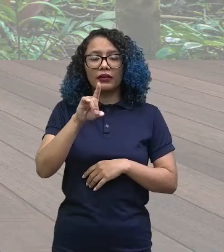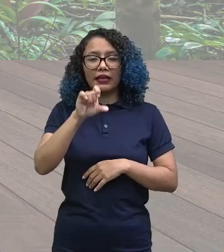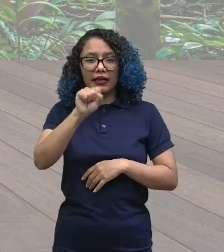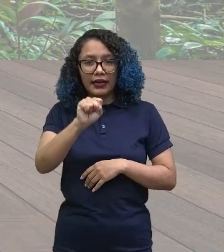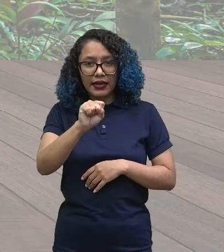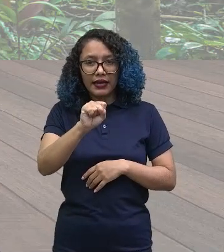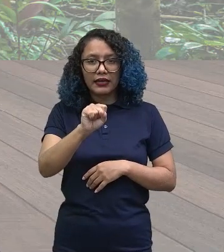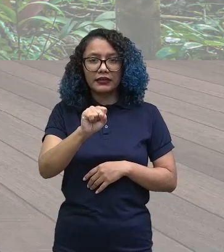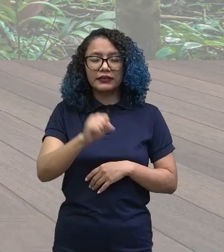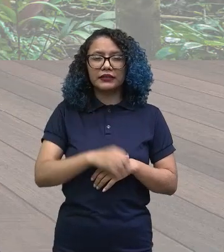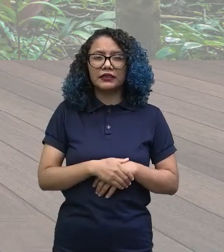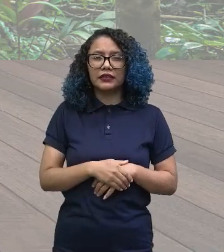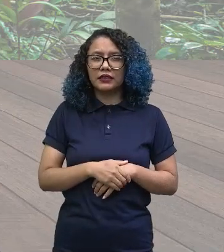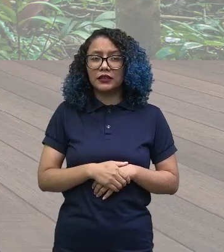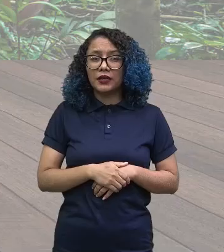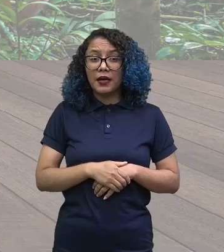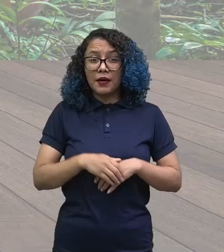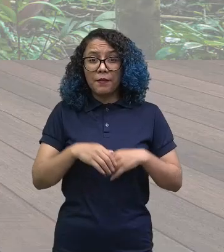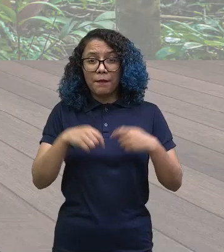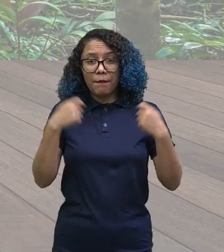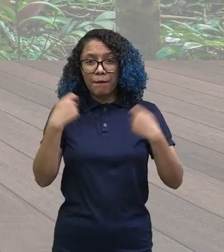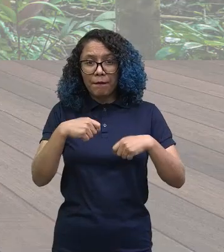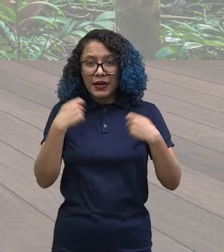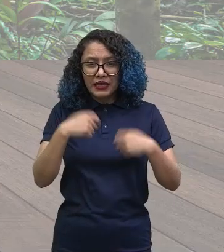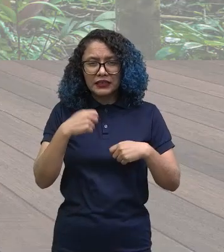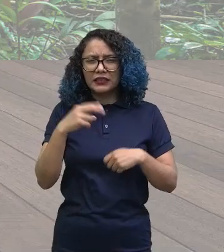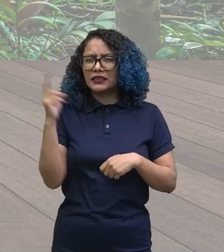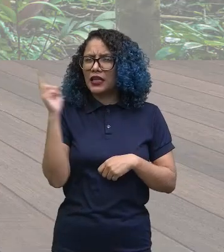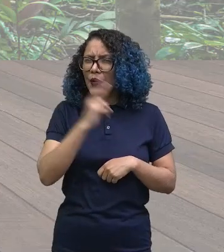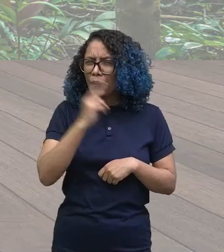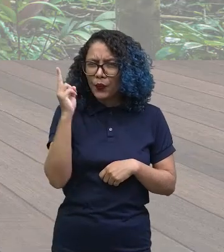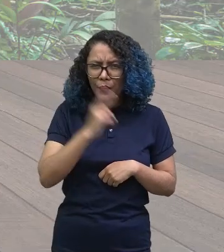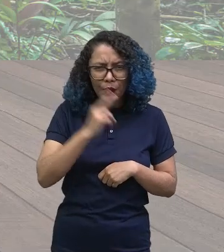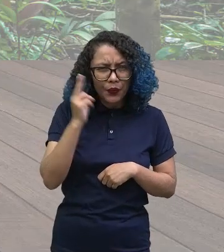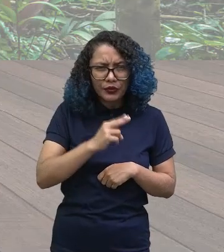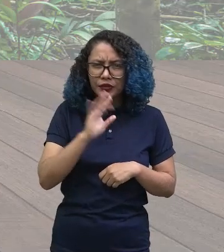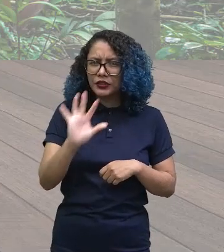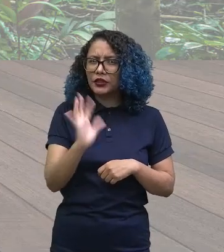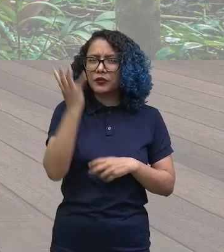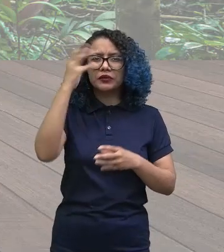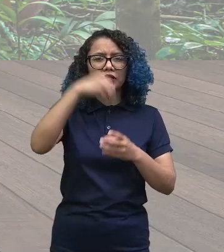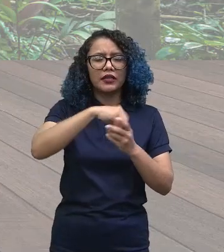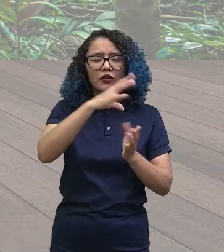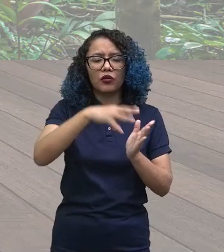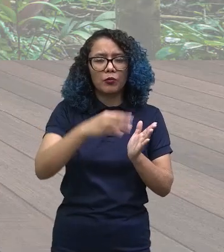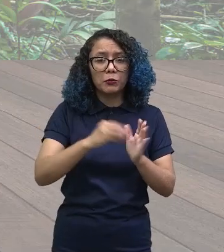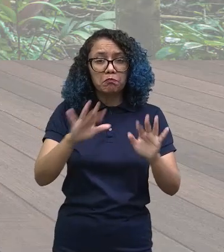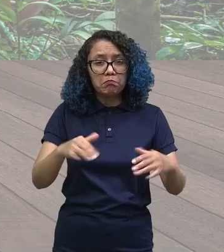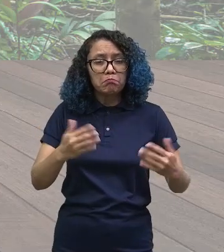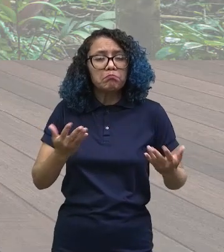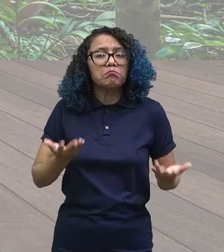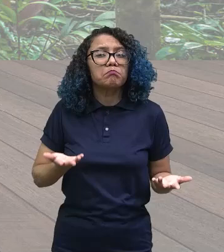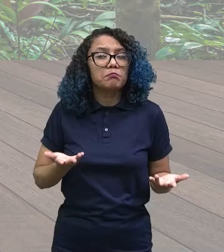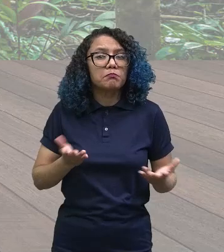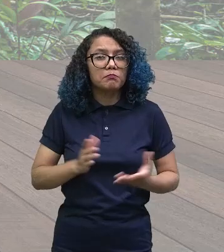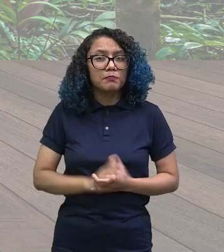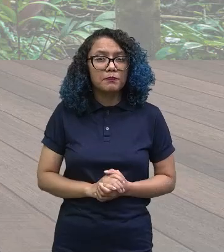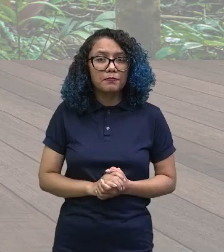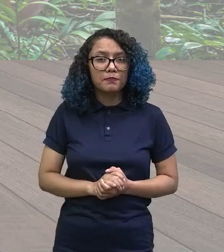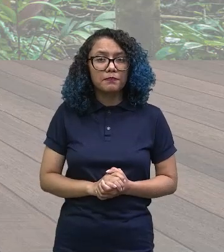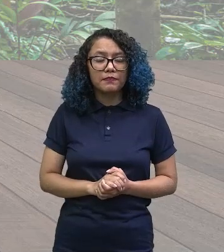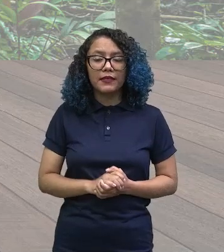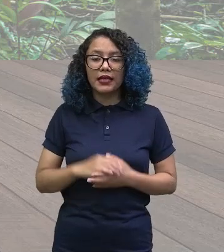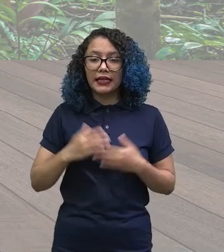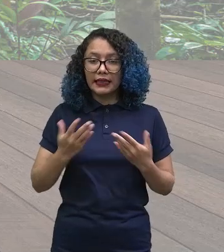acha mais urgente para a nossa realidade amazônica? Olha só, Então, nós temos